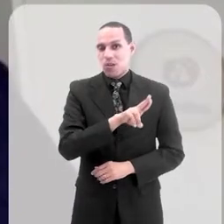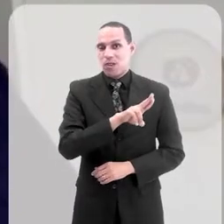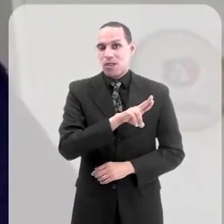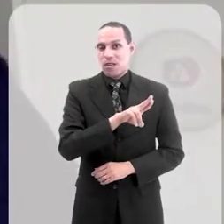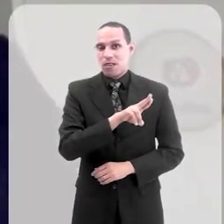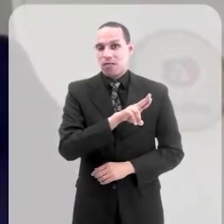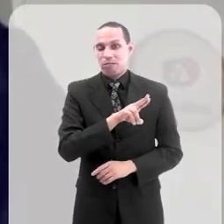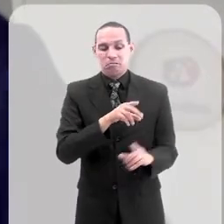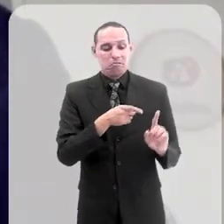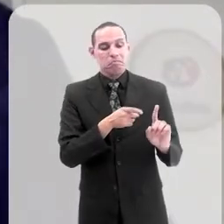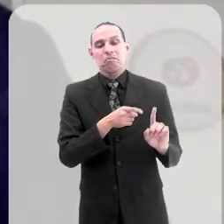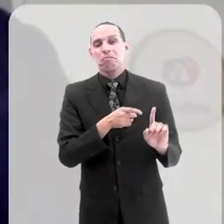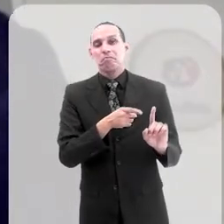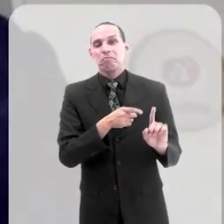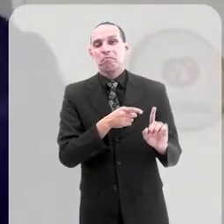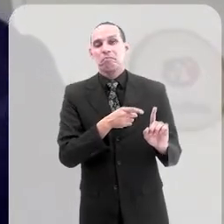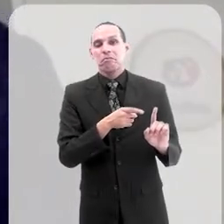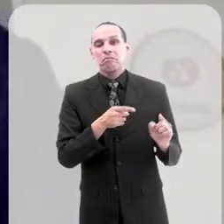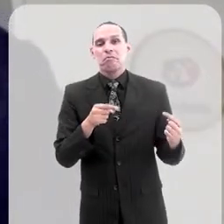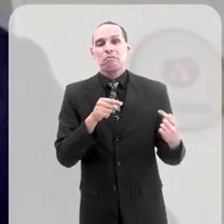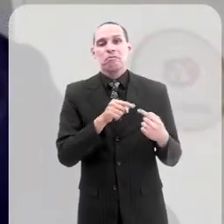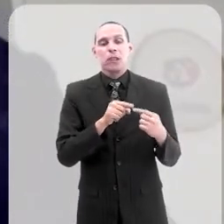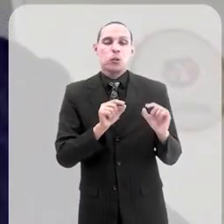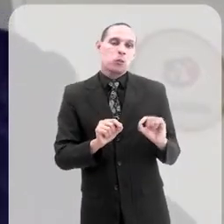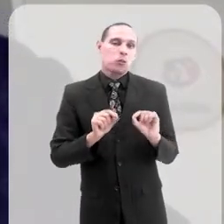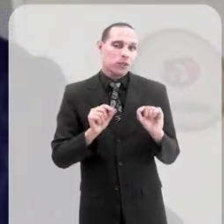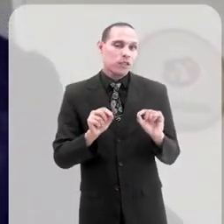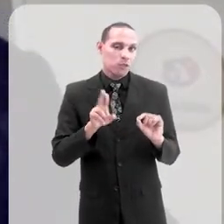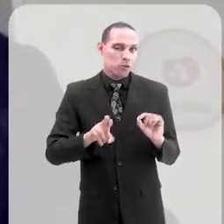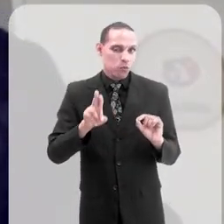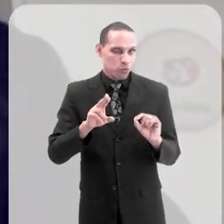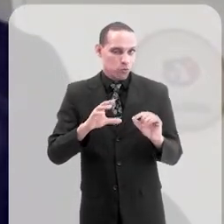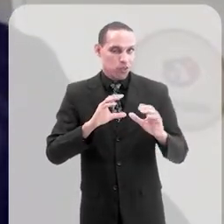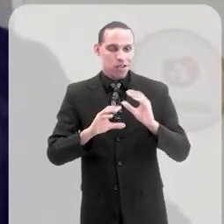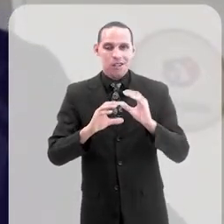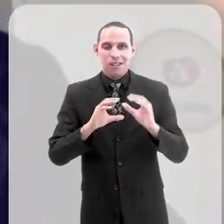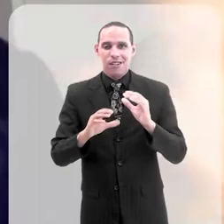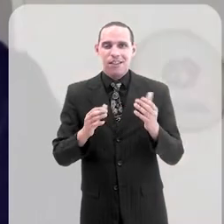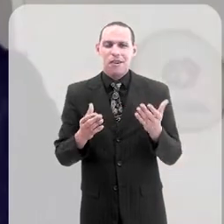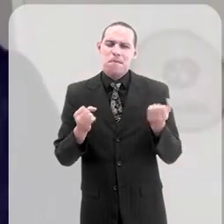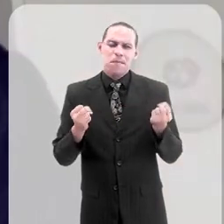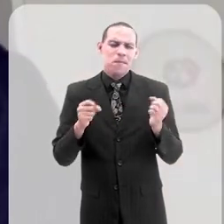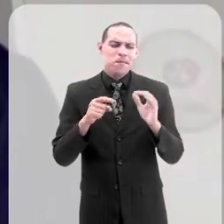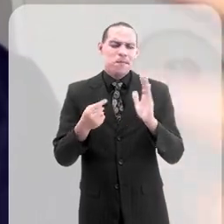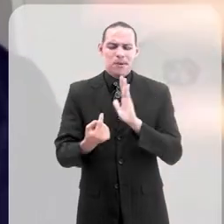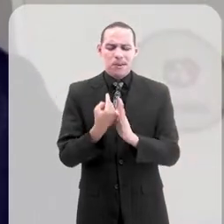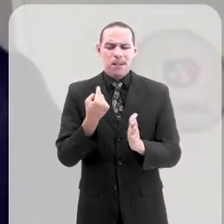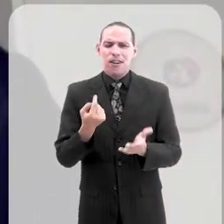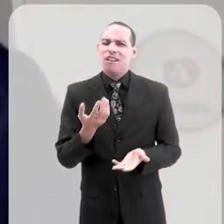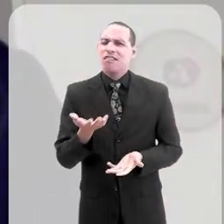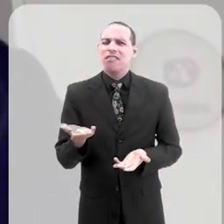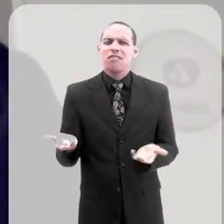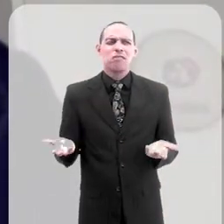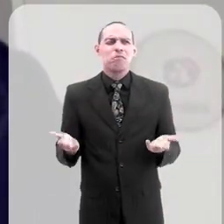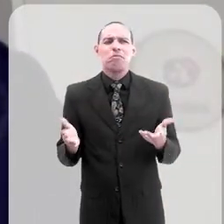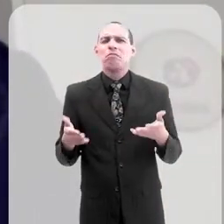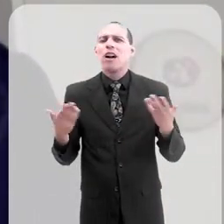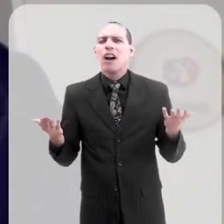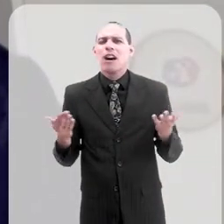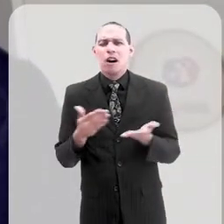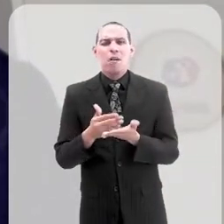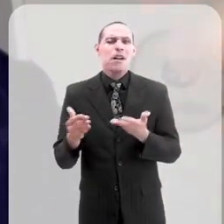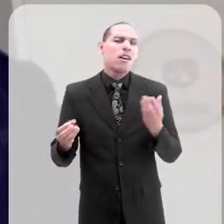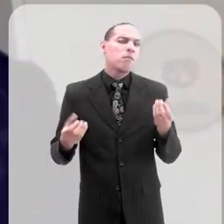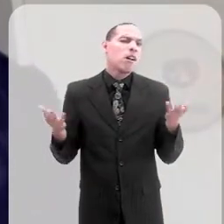vai, a indicação dele, né, de usar a comunicação alternativa, você pode perguntar: ah, quando, né, Cátia, a gente começa